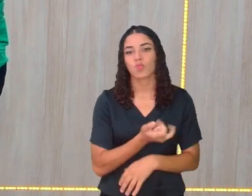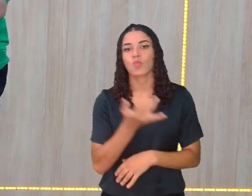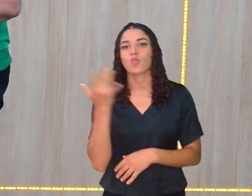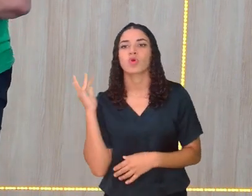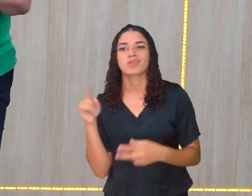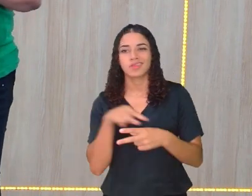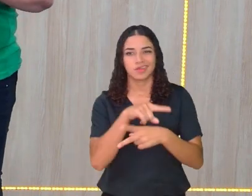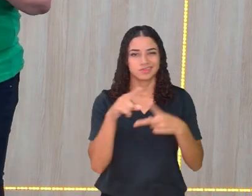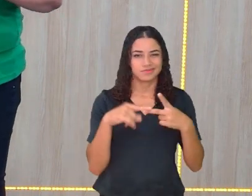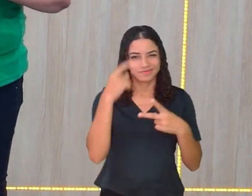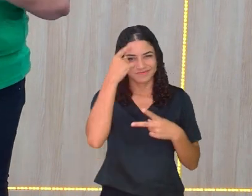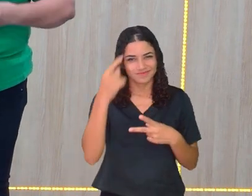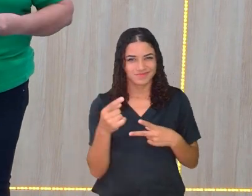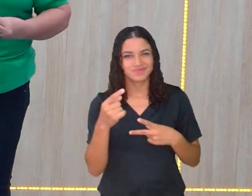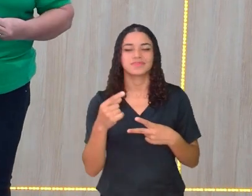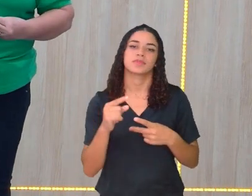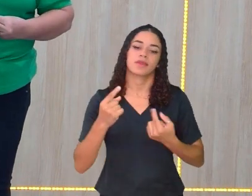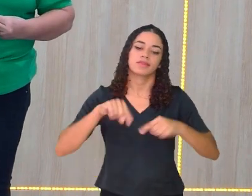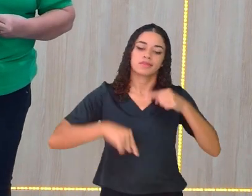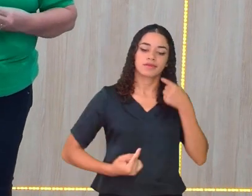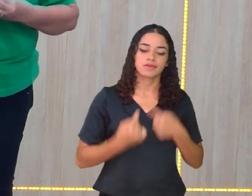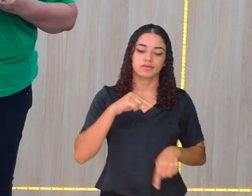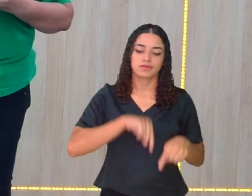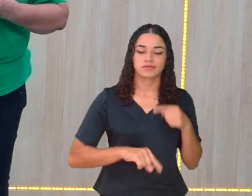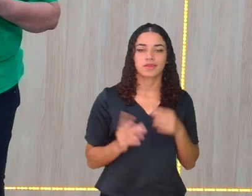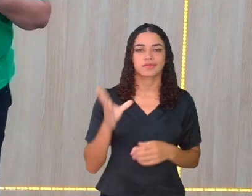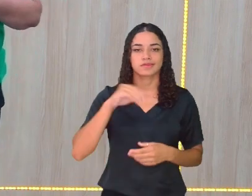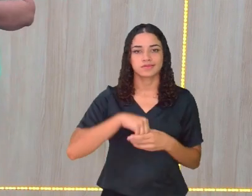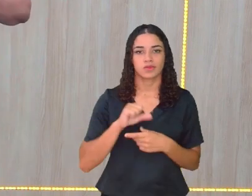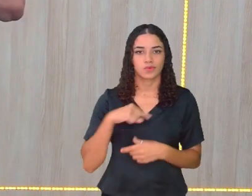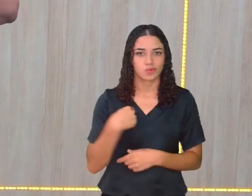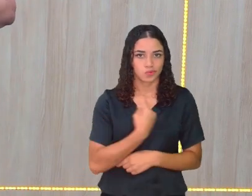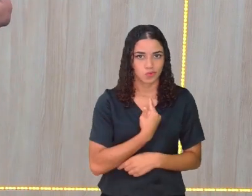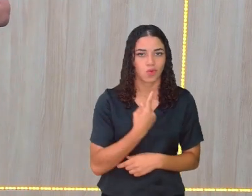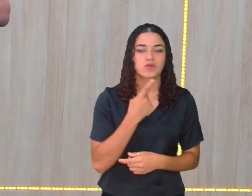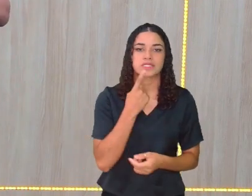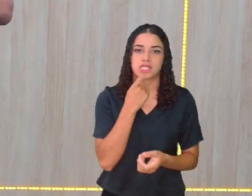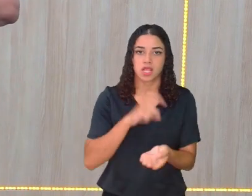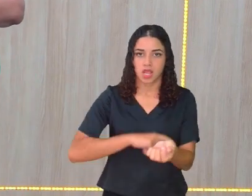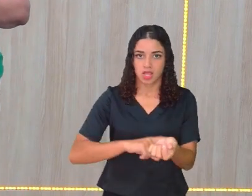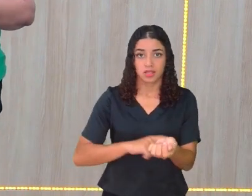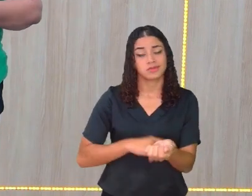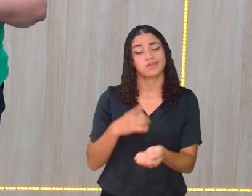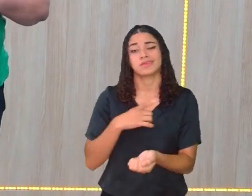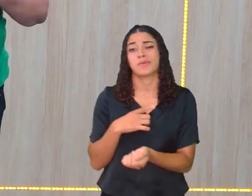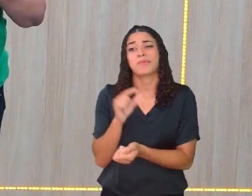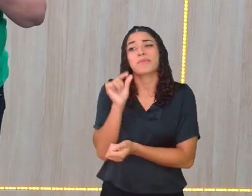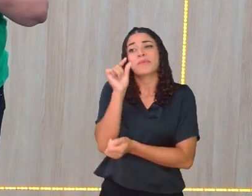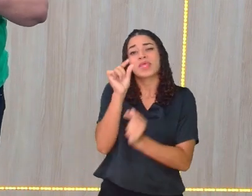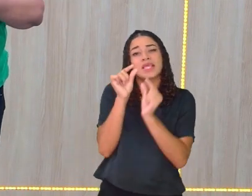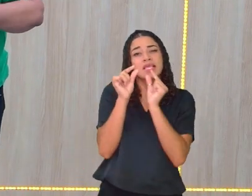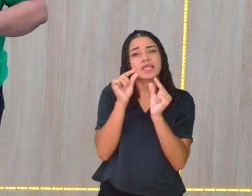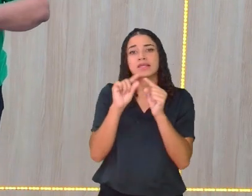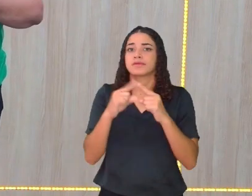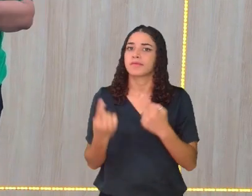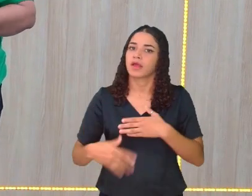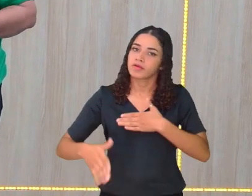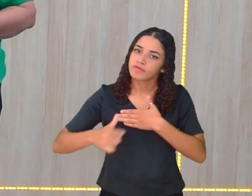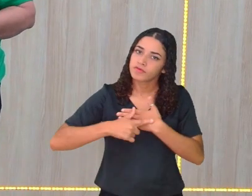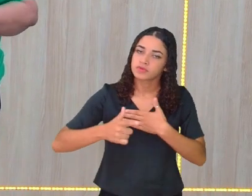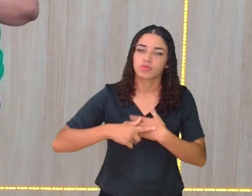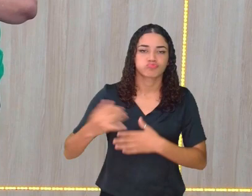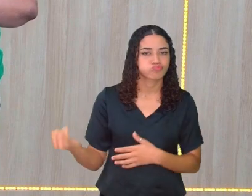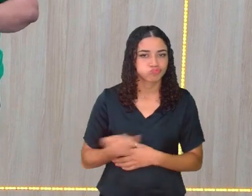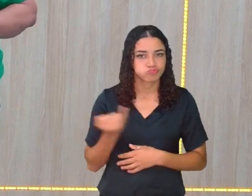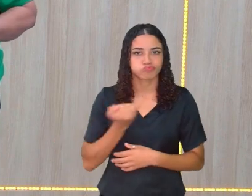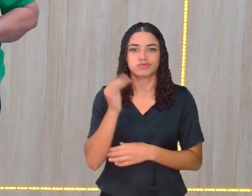cálcio e fósforo que vai circular aí no nosso sangue. Vejam que são pequenos órgãos, pequenas glândulas, mas que têm uma função muito